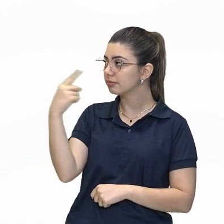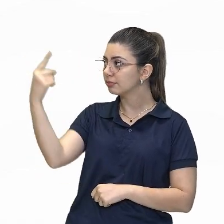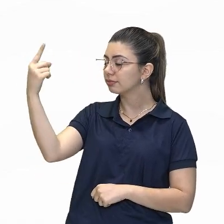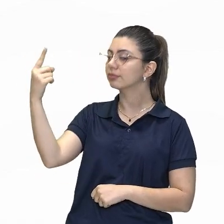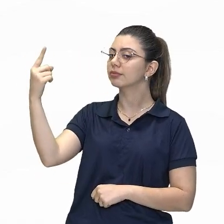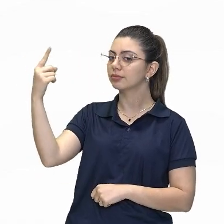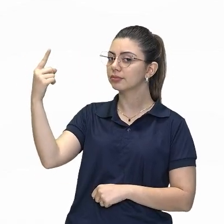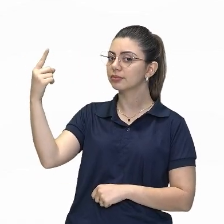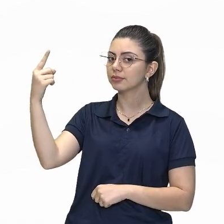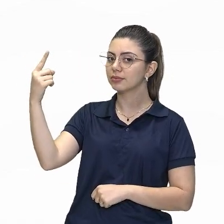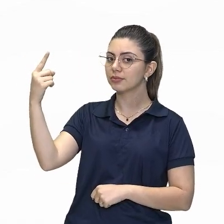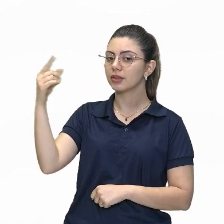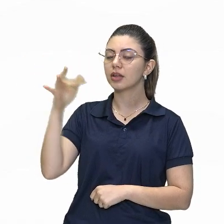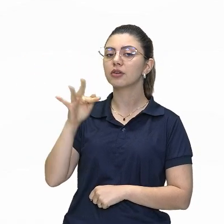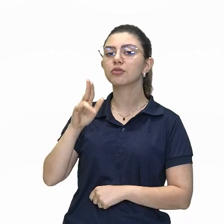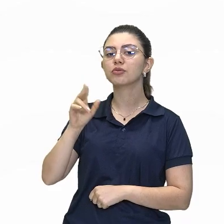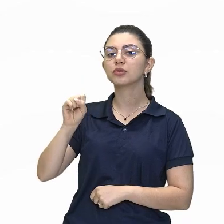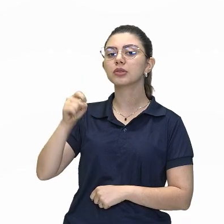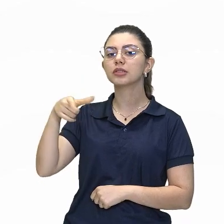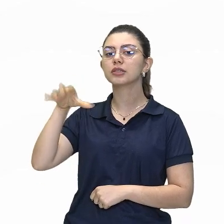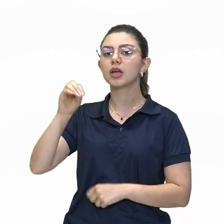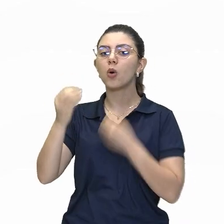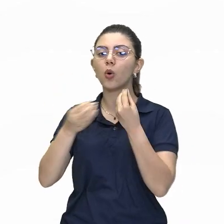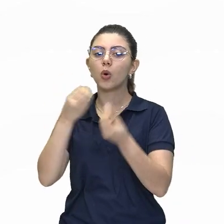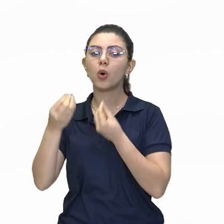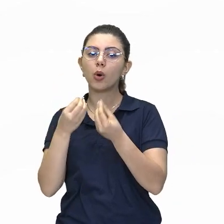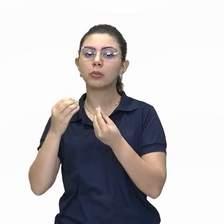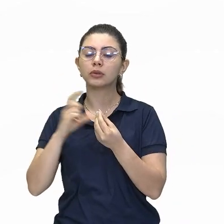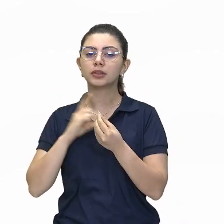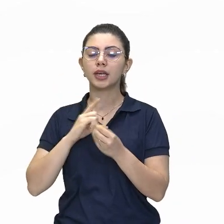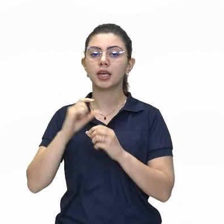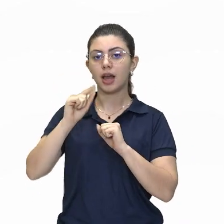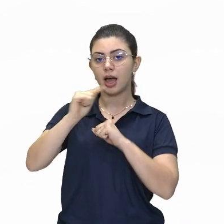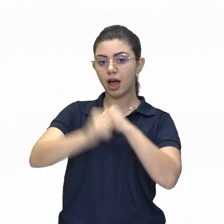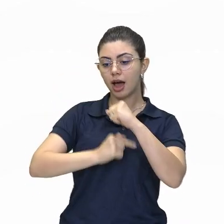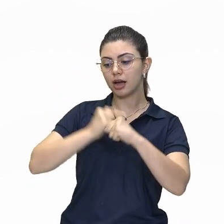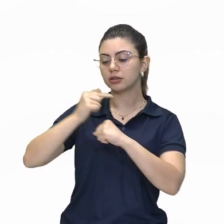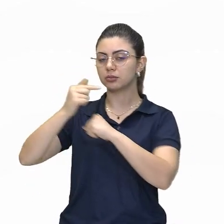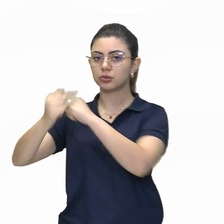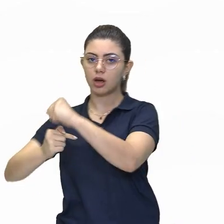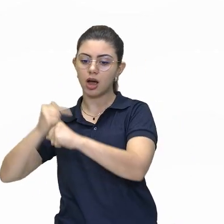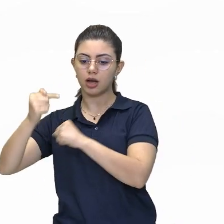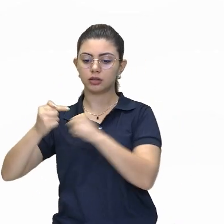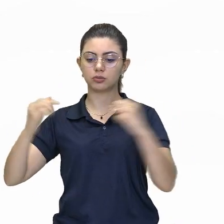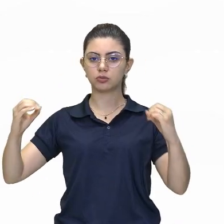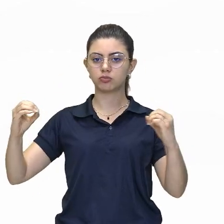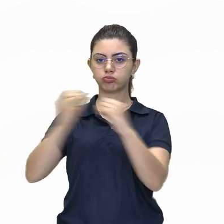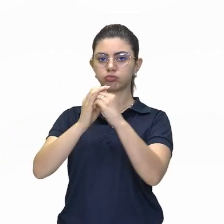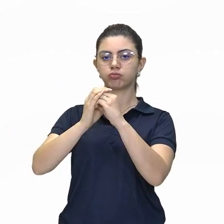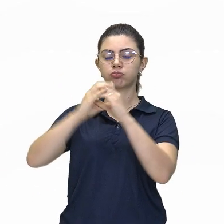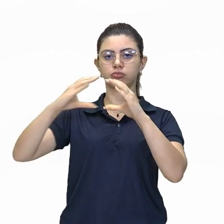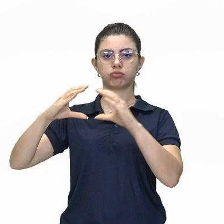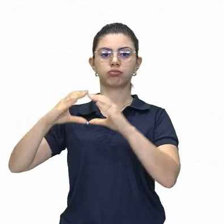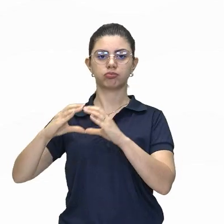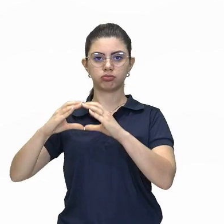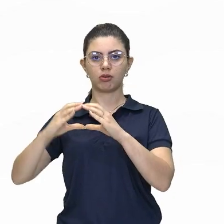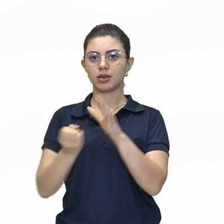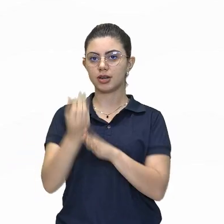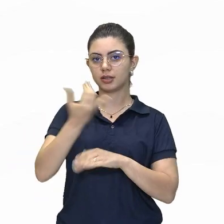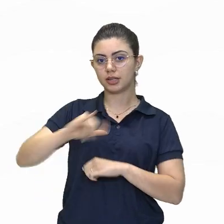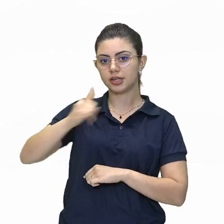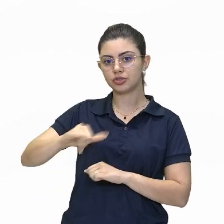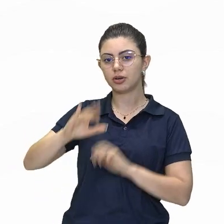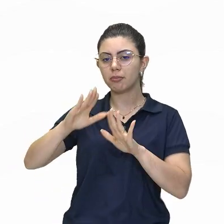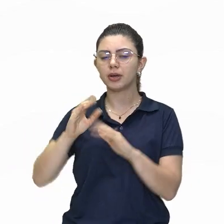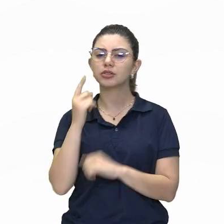fusão é quando os átomos, os núcleos se unem, certo? Liberando energia. Já a fissão não. A fissão é